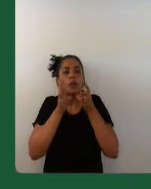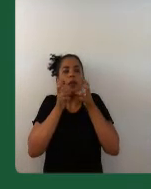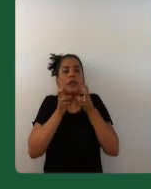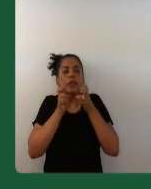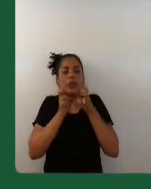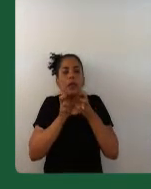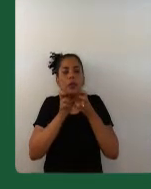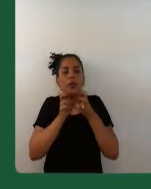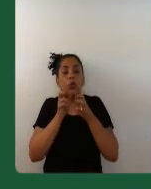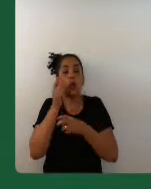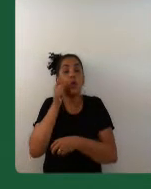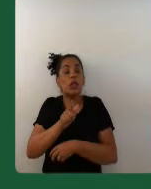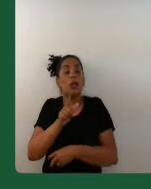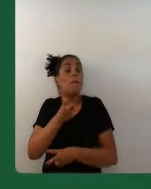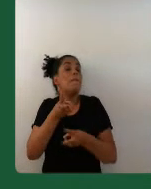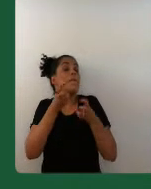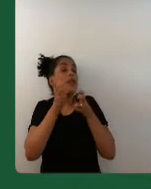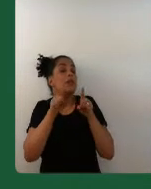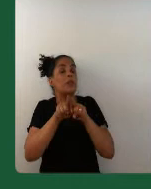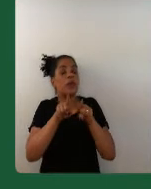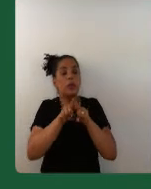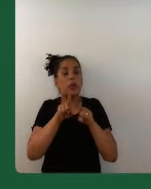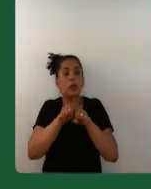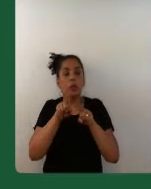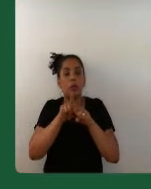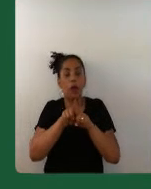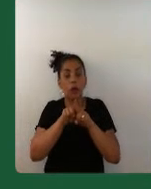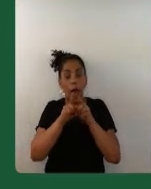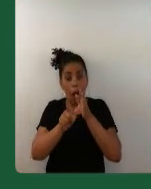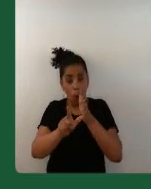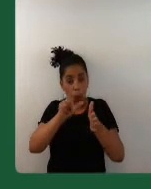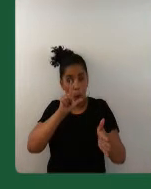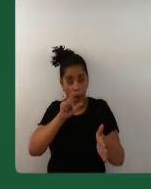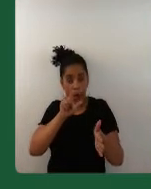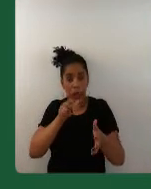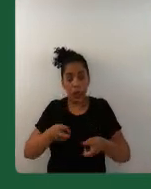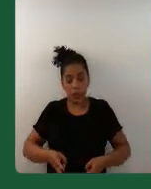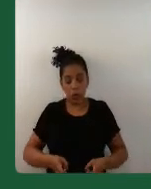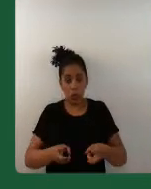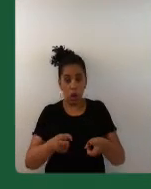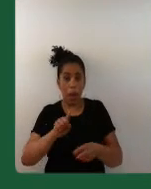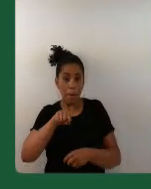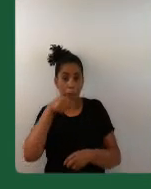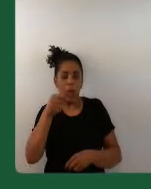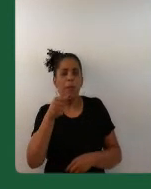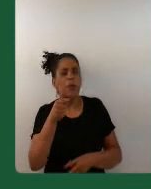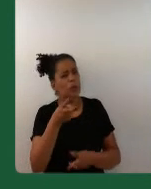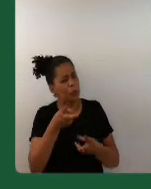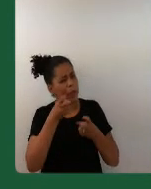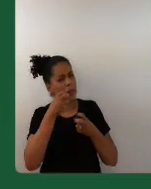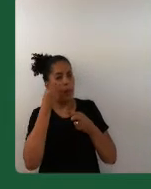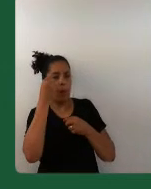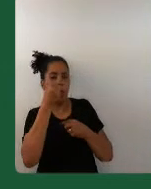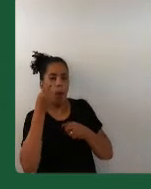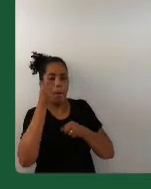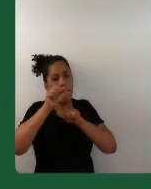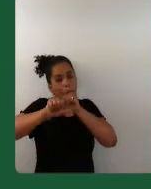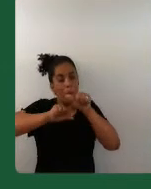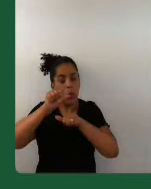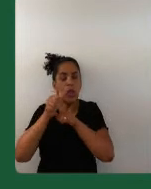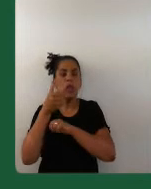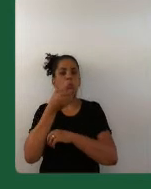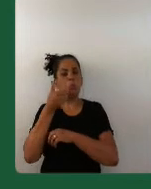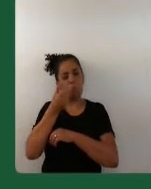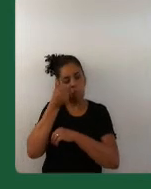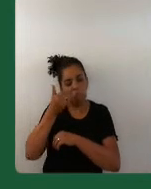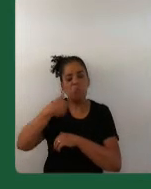E aqui conseguimos ver o pré e pós-operatório com uma melhor proteção ocular, né? E o olho